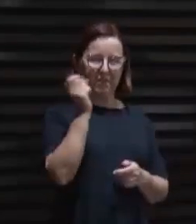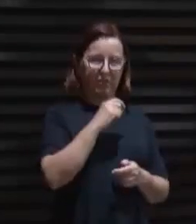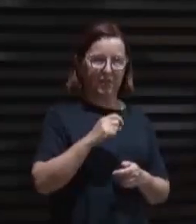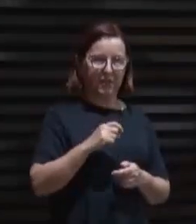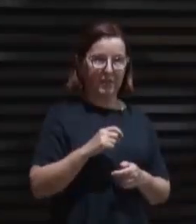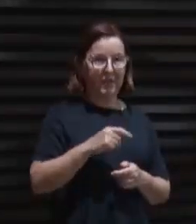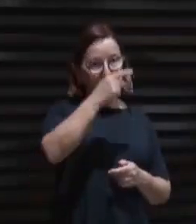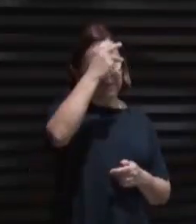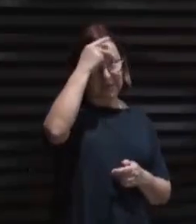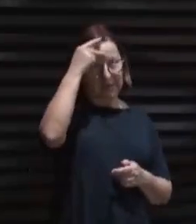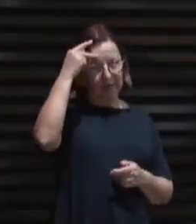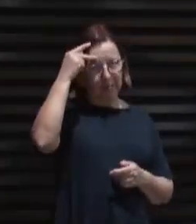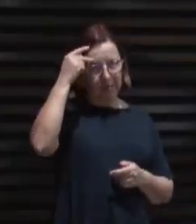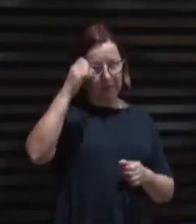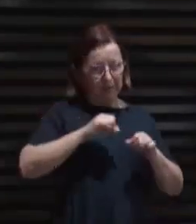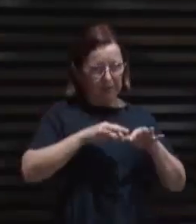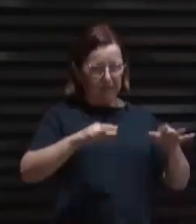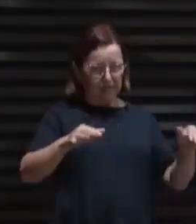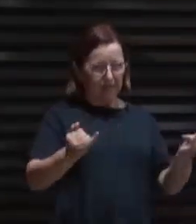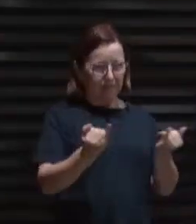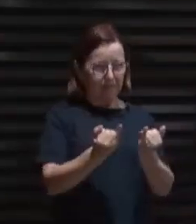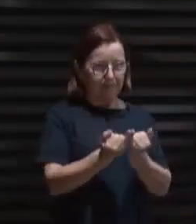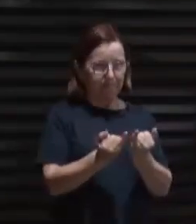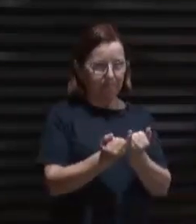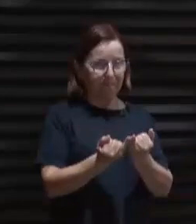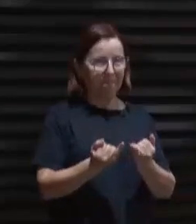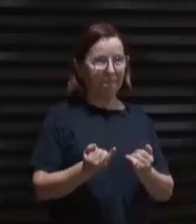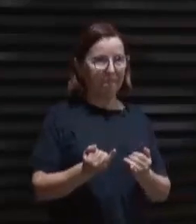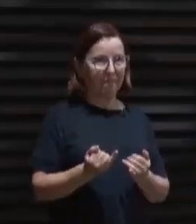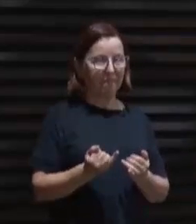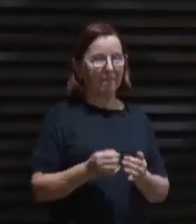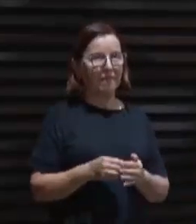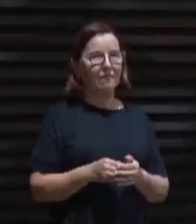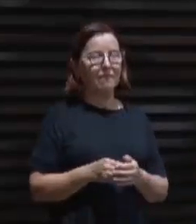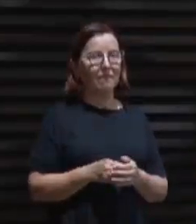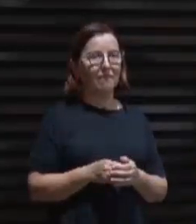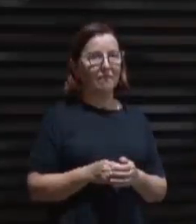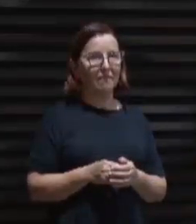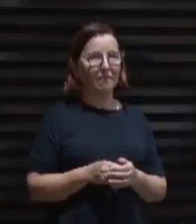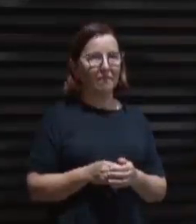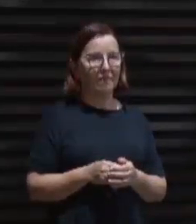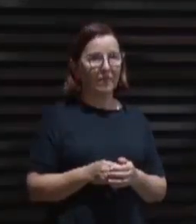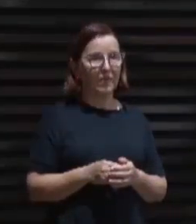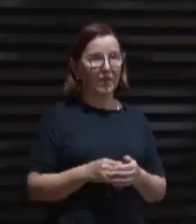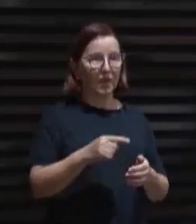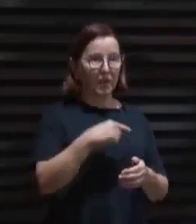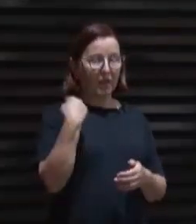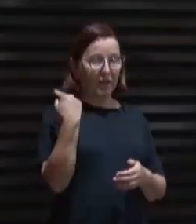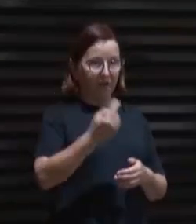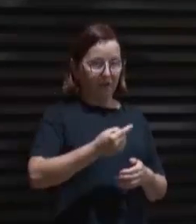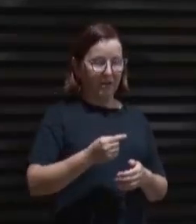e o que semeia contendas entre os irmãos. Nós estamos fazendo um trabalho aqui na igreja com o